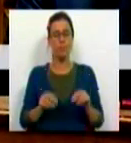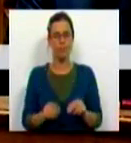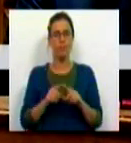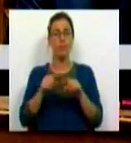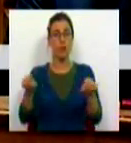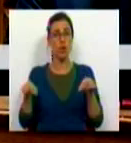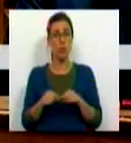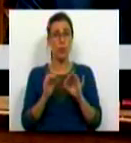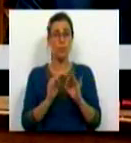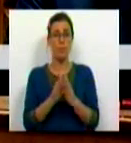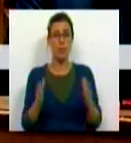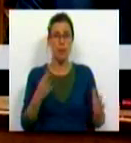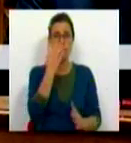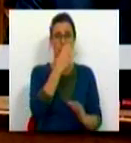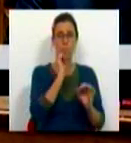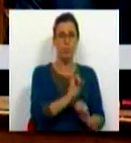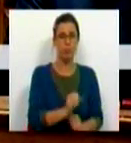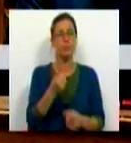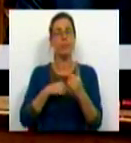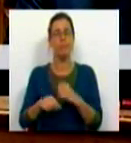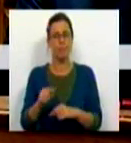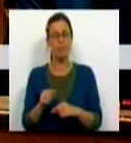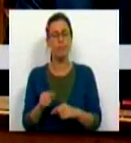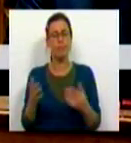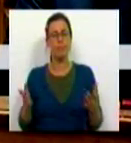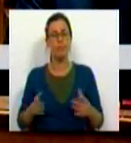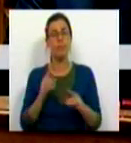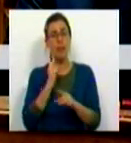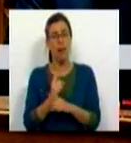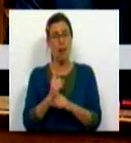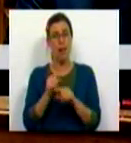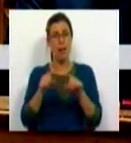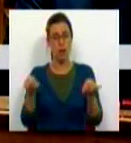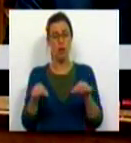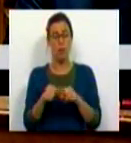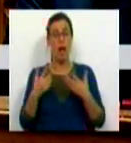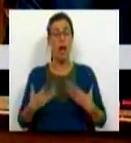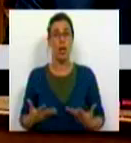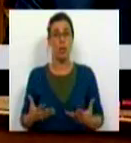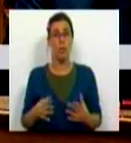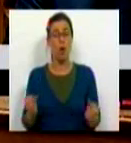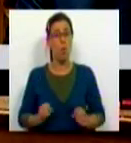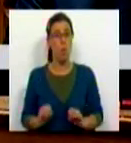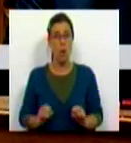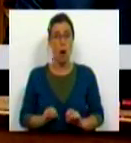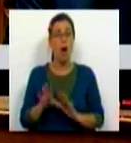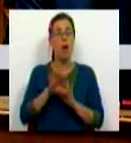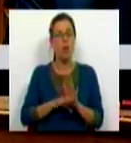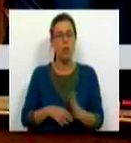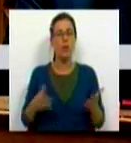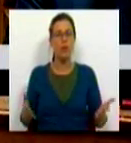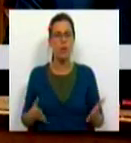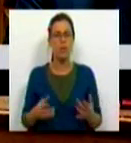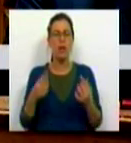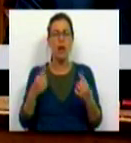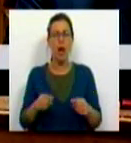das explorações pecuárias e dessas explorações, as que atualmente não reúnem condições,